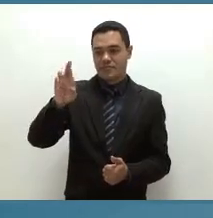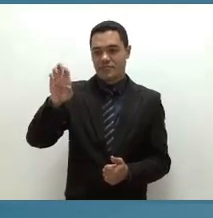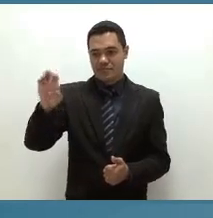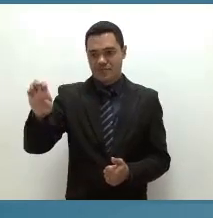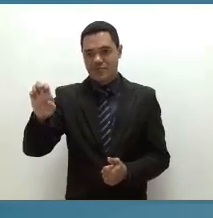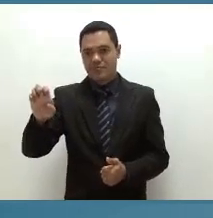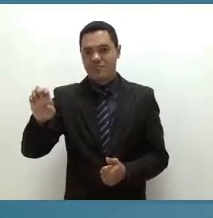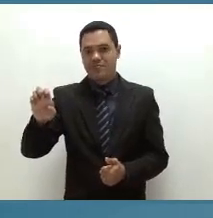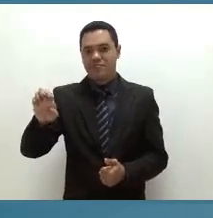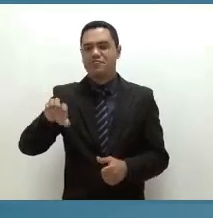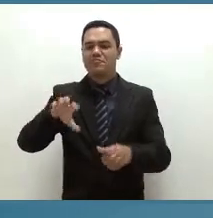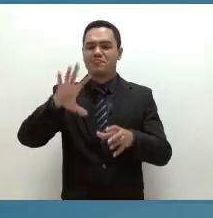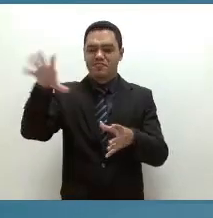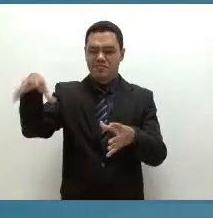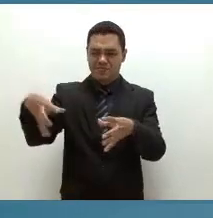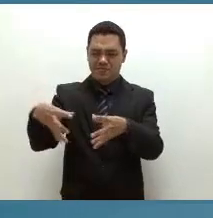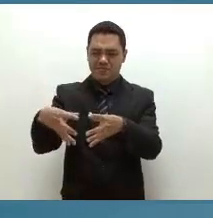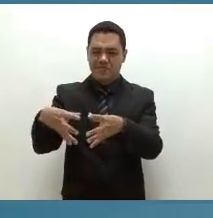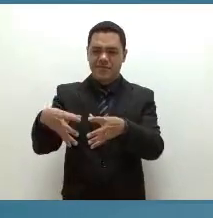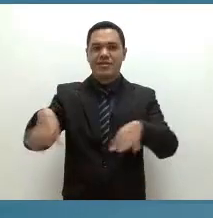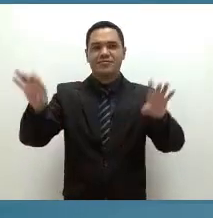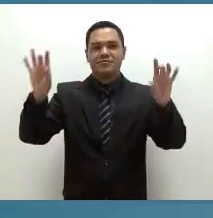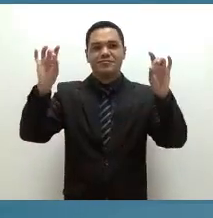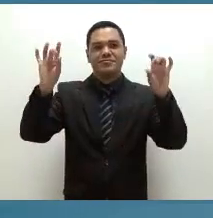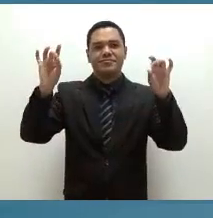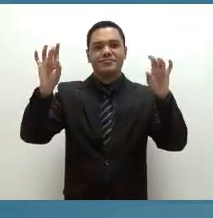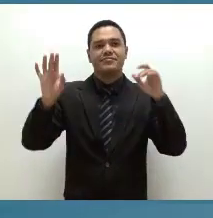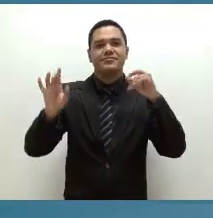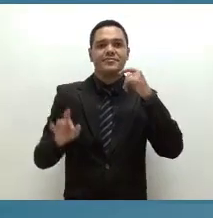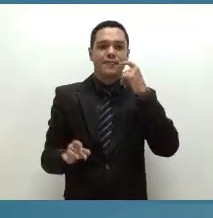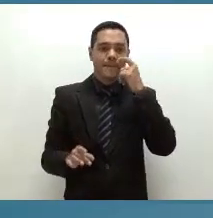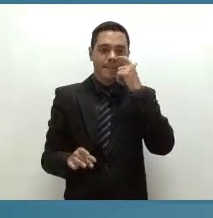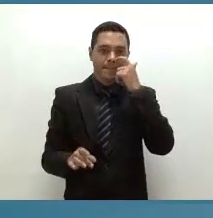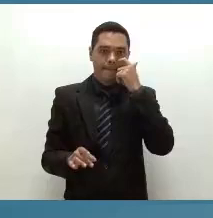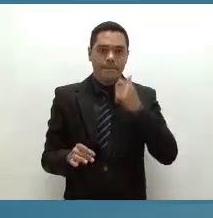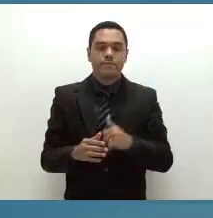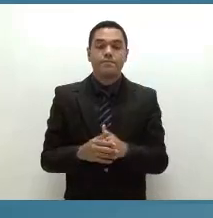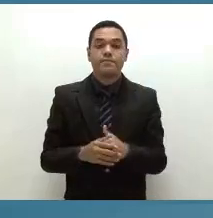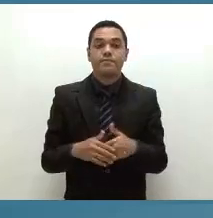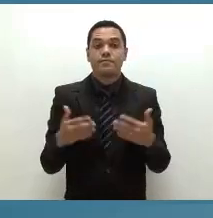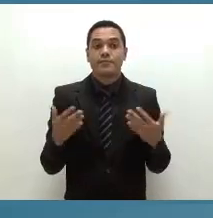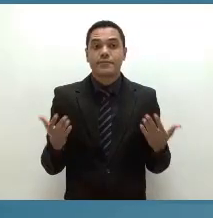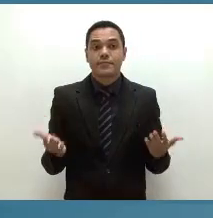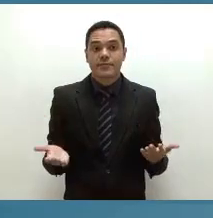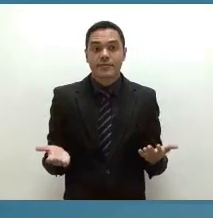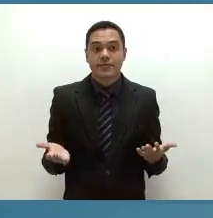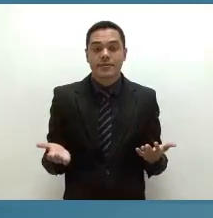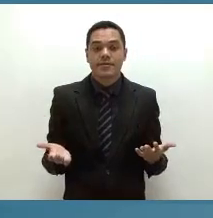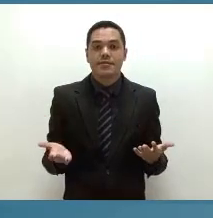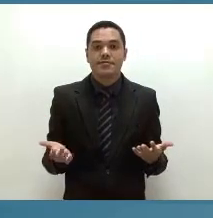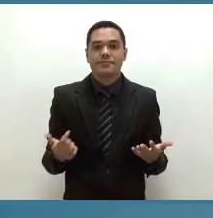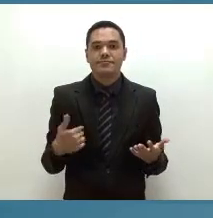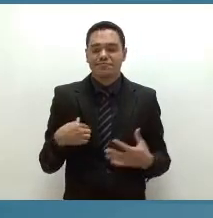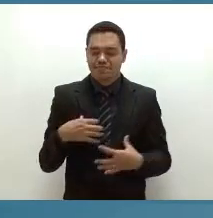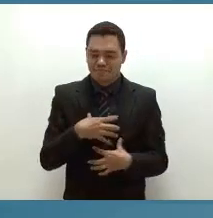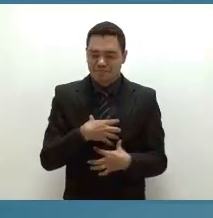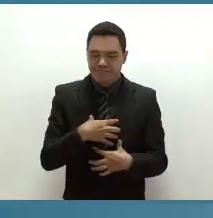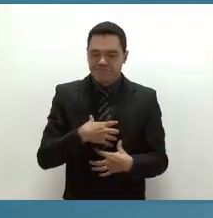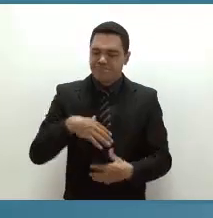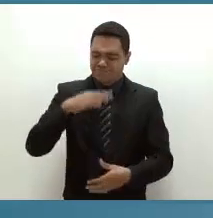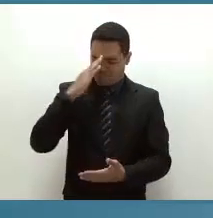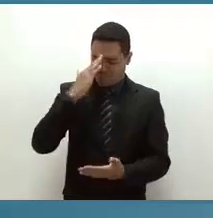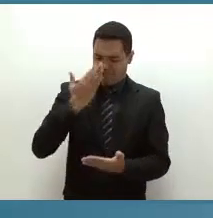Especial. De maneira que, diante disso, eu me sinto